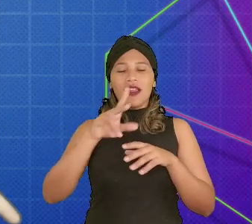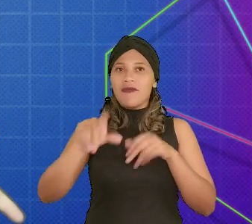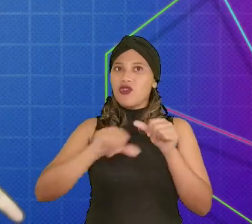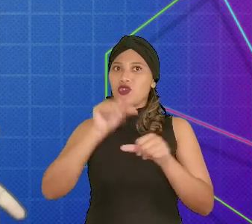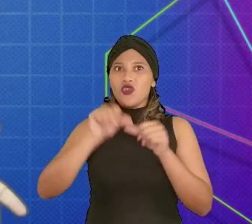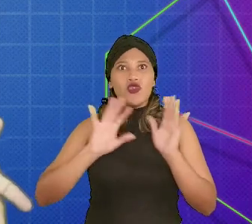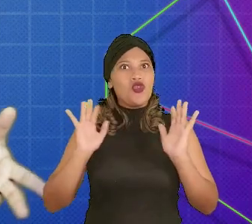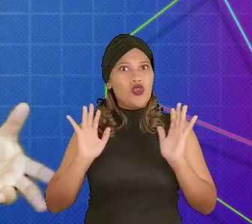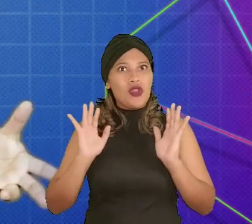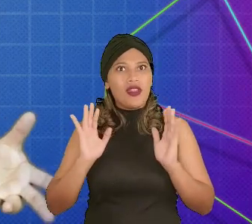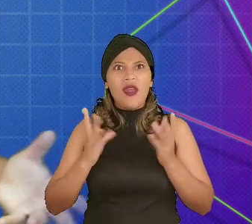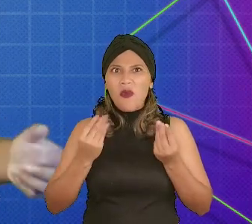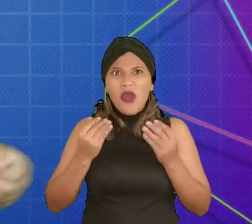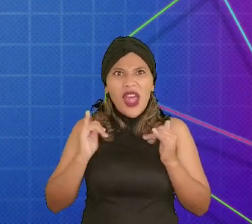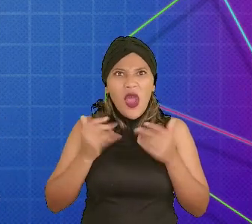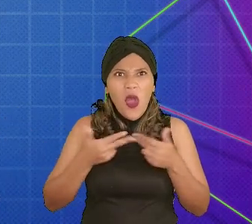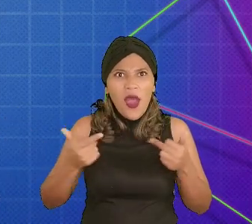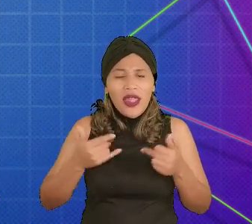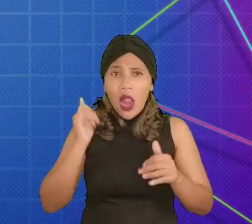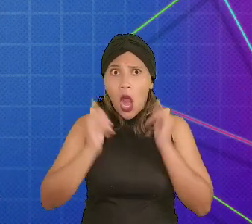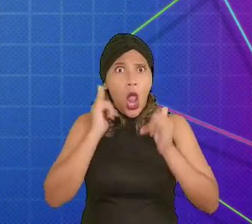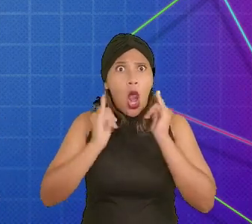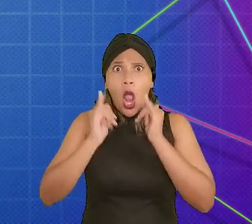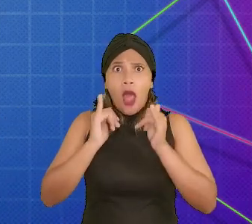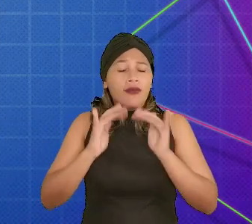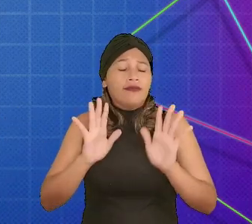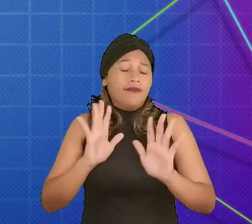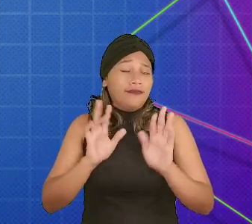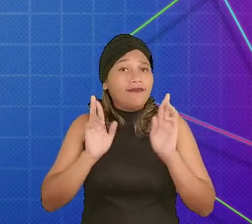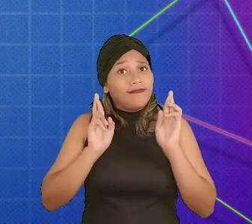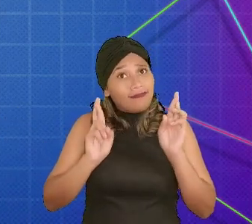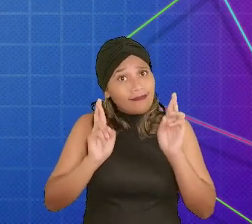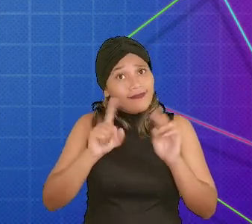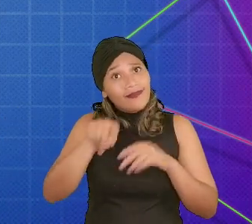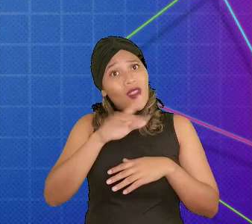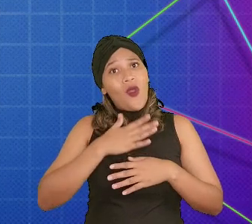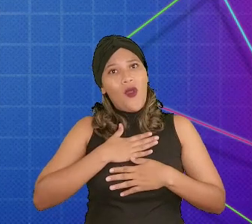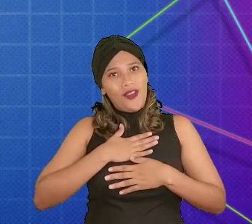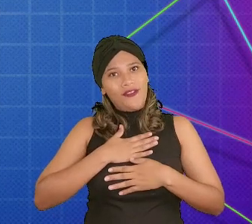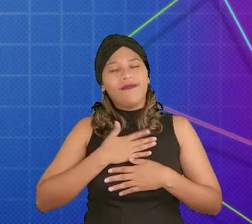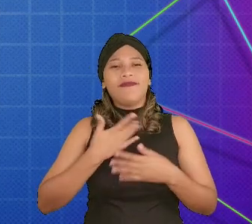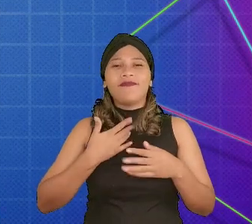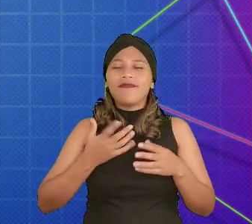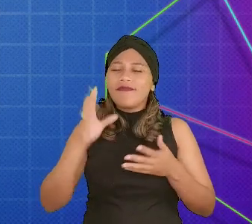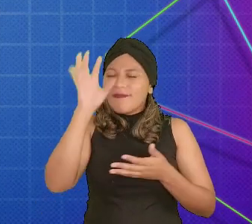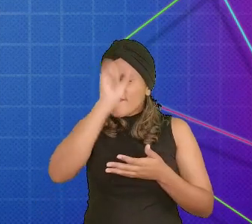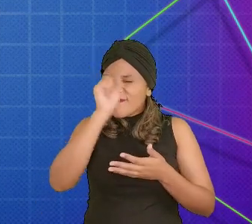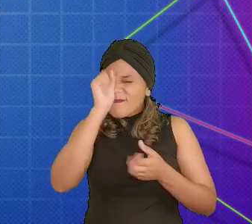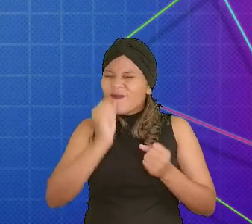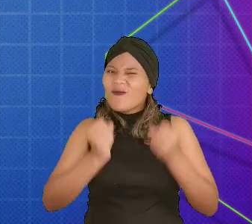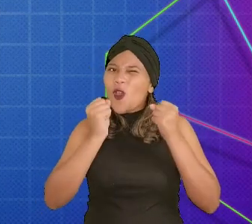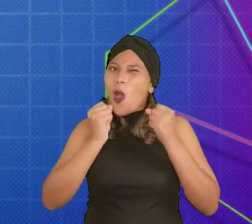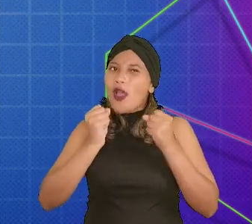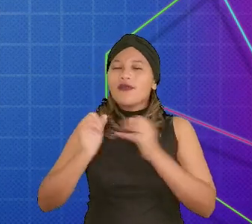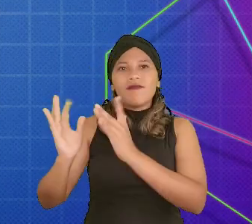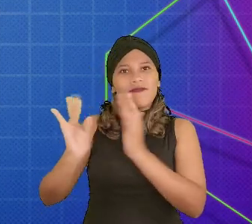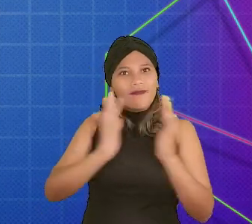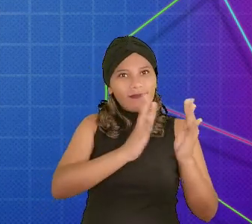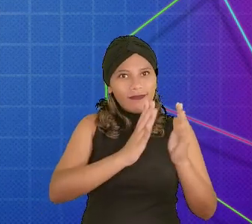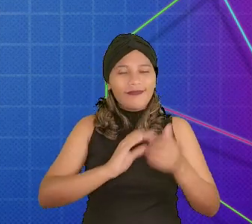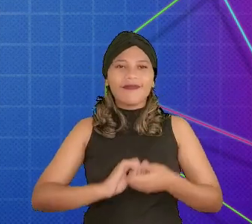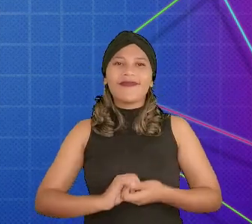Bom, moçada, foi bastante coisa por hoje. Eu espero que vocês tenham gostado e aprendido direitinho tudo